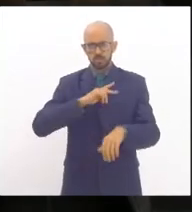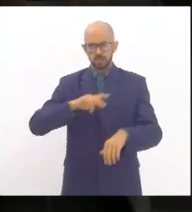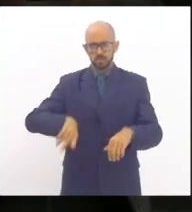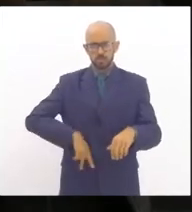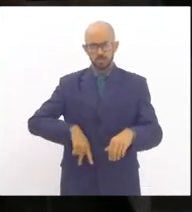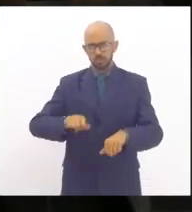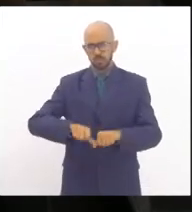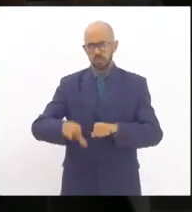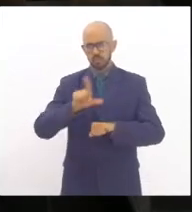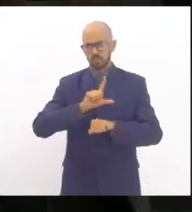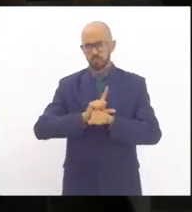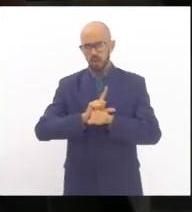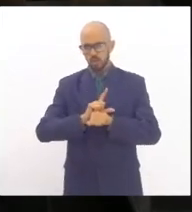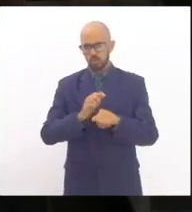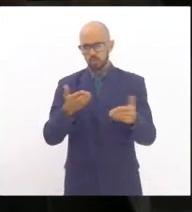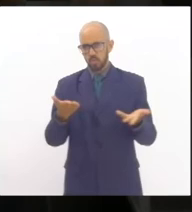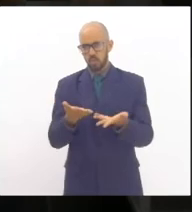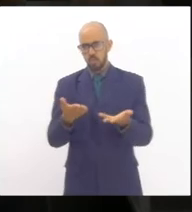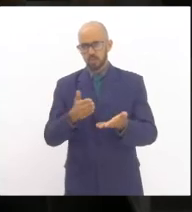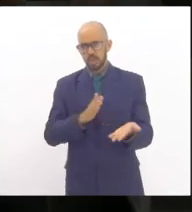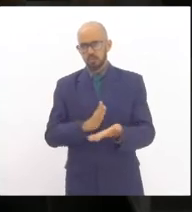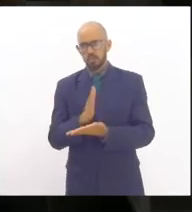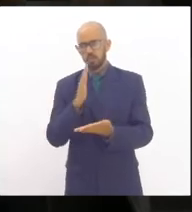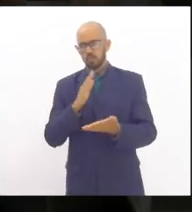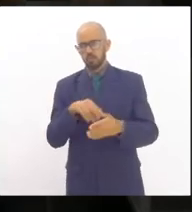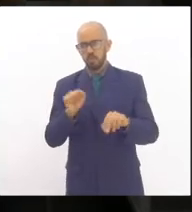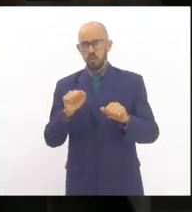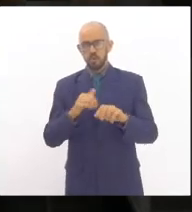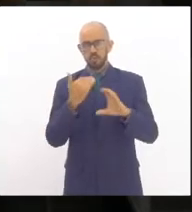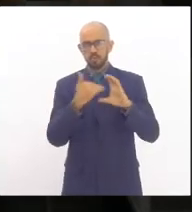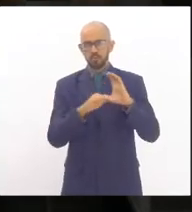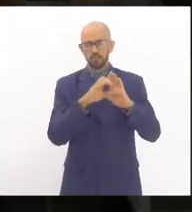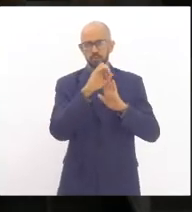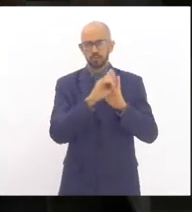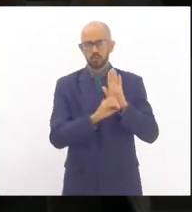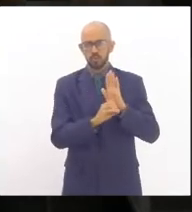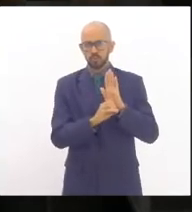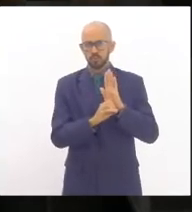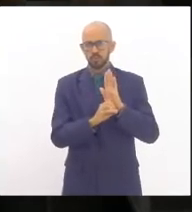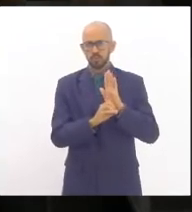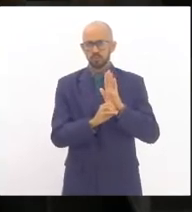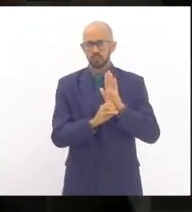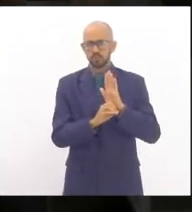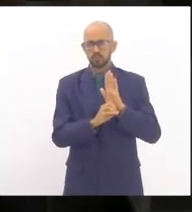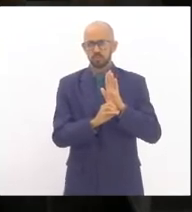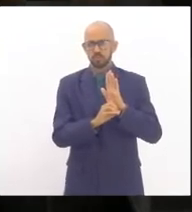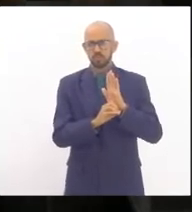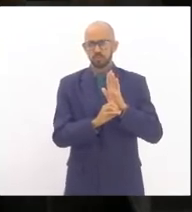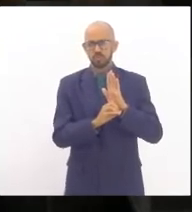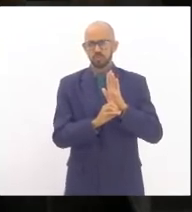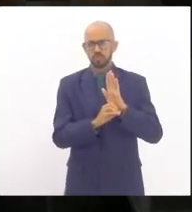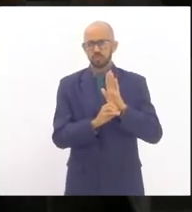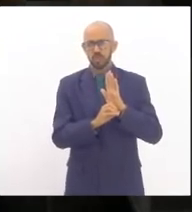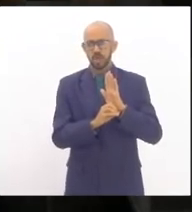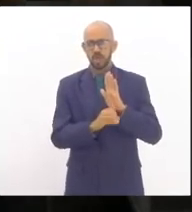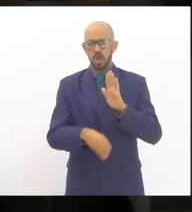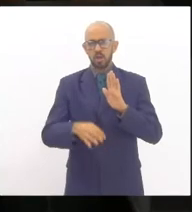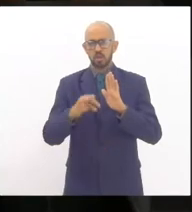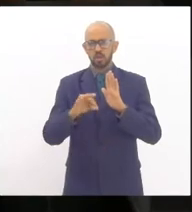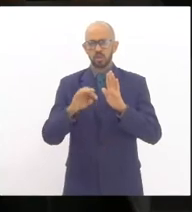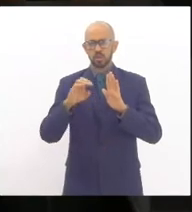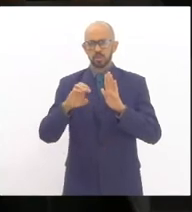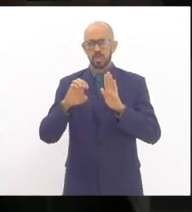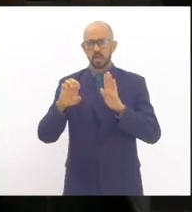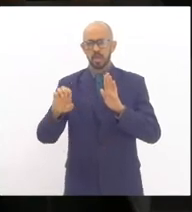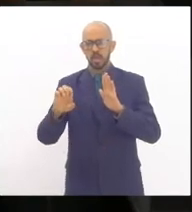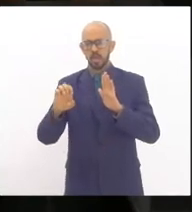Deputado Luiz Paulo que hoje aprovou o envio de um ofício de expediente ao Tribunal de Contas